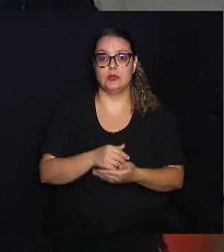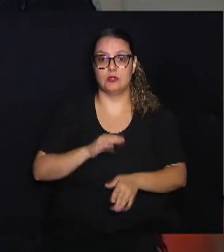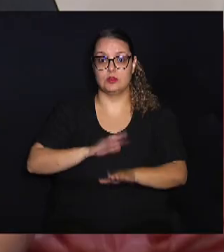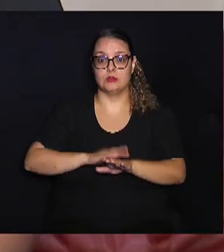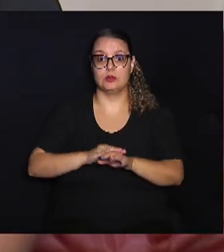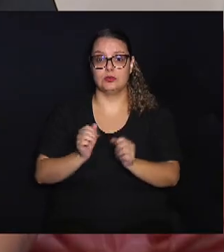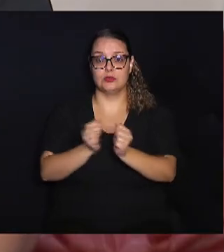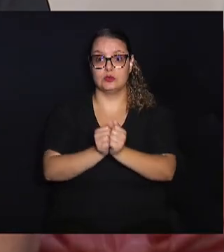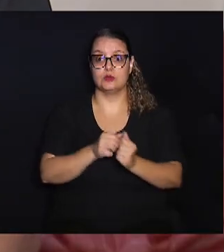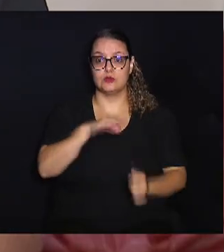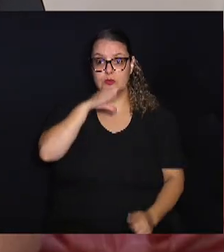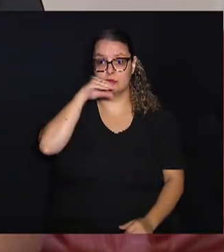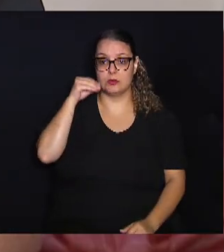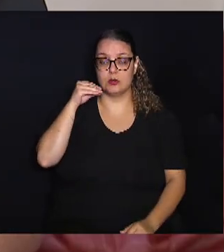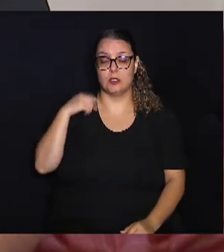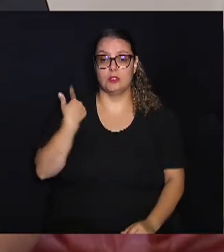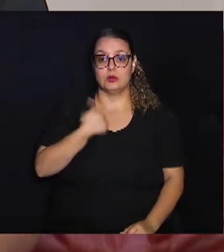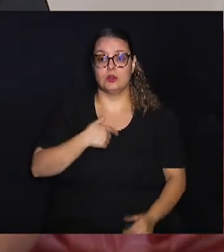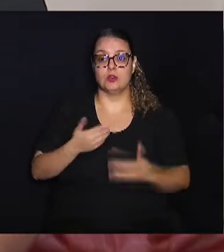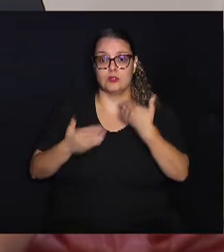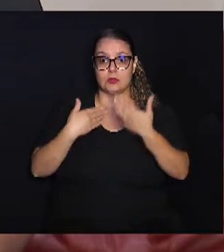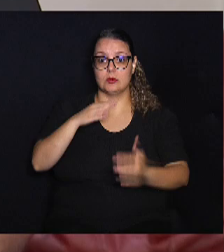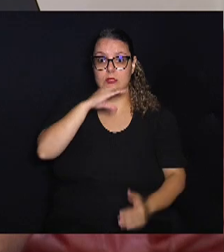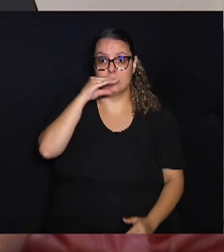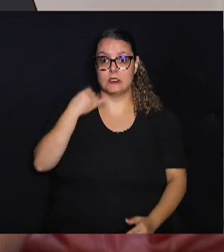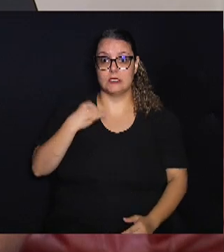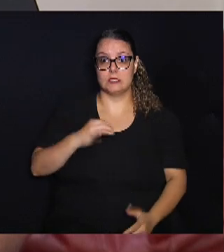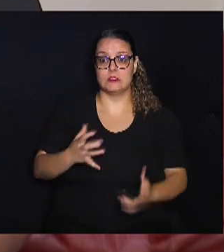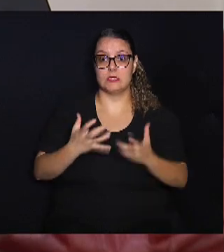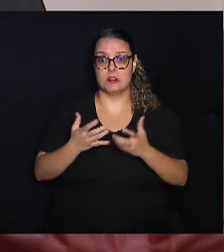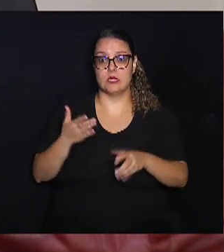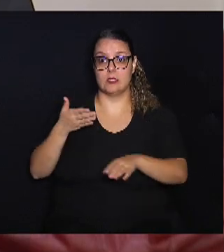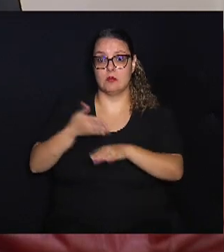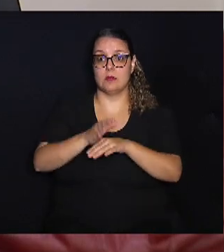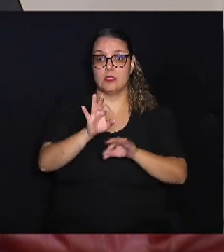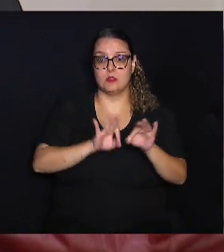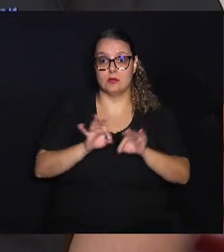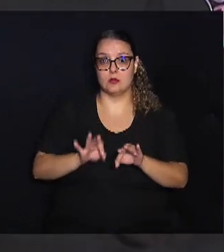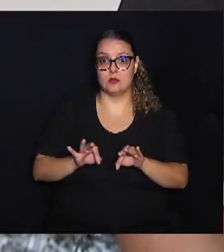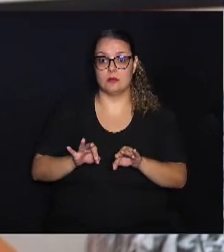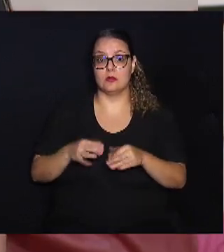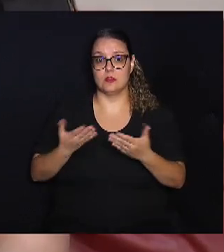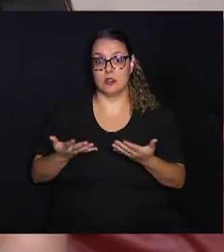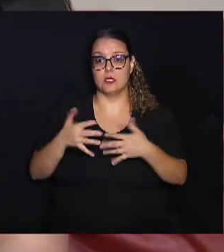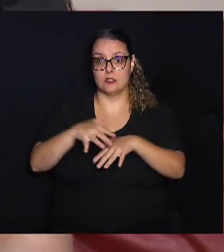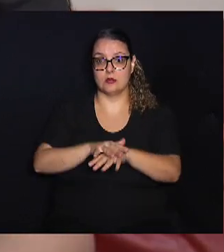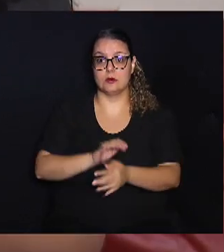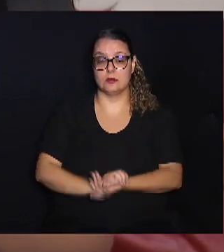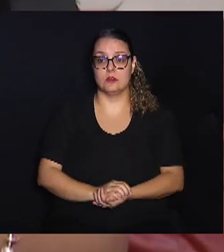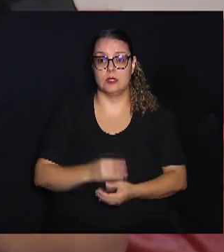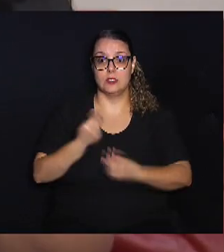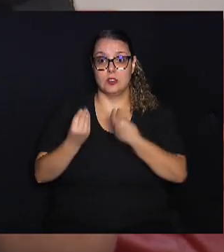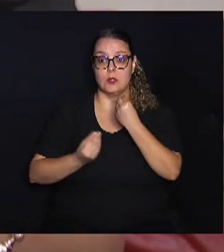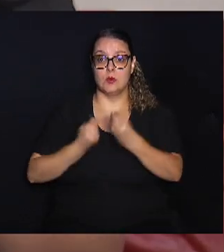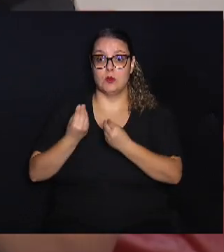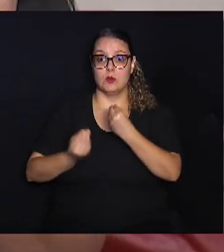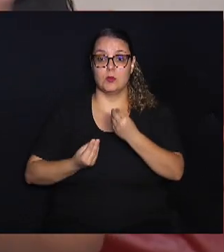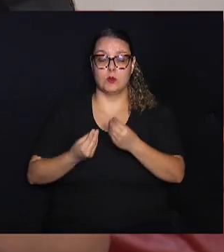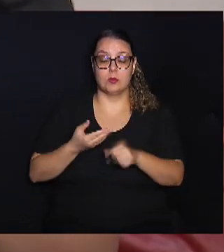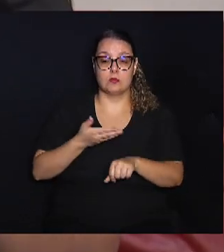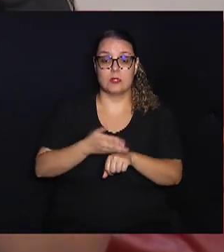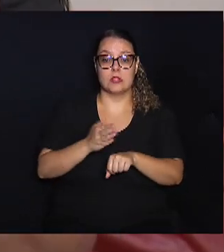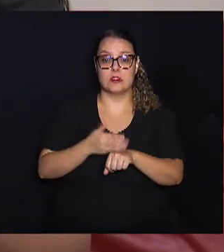esses adolescentes. Nós conversamos com os adolescentes se eles querem participar do projeto e aí eles são inseridos. Como que a gente vai exercendo, né,